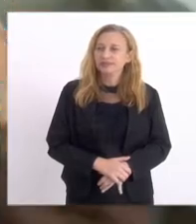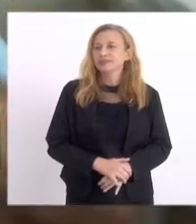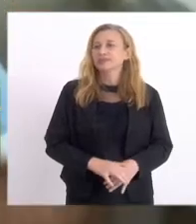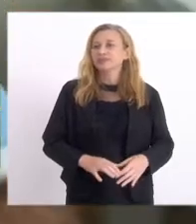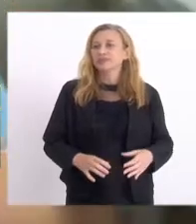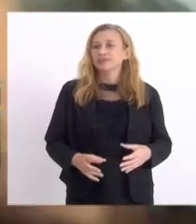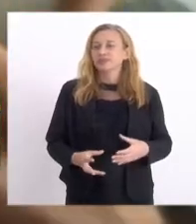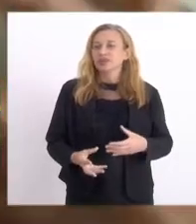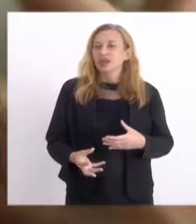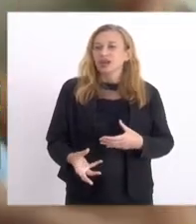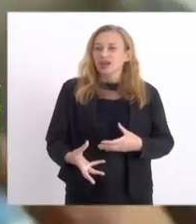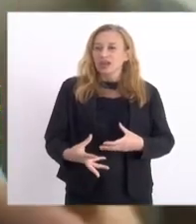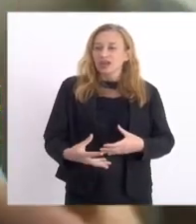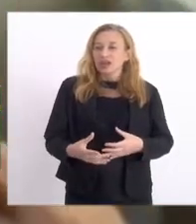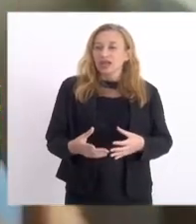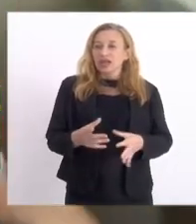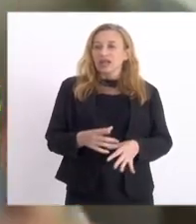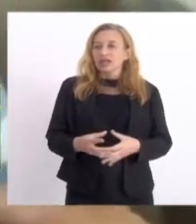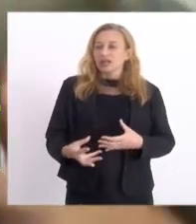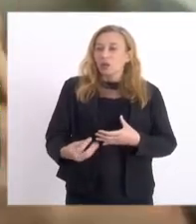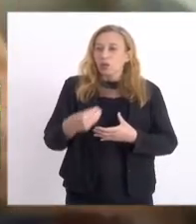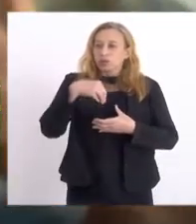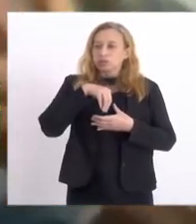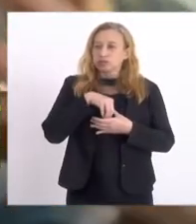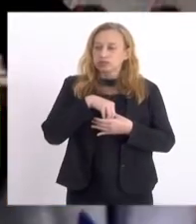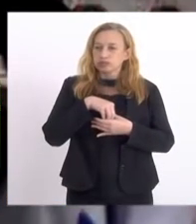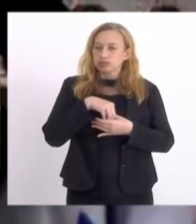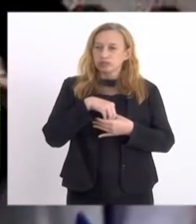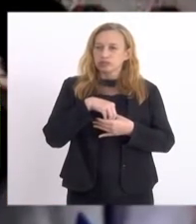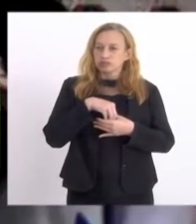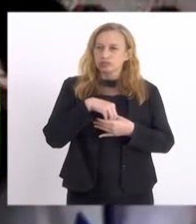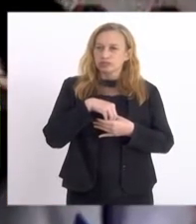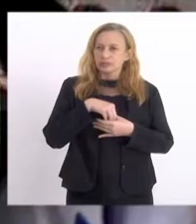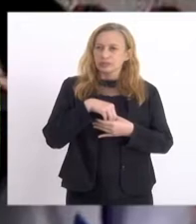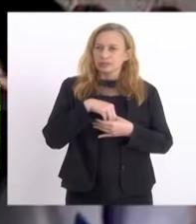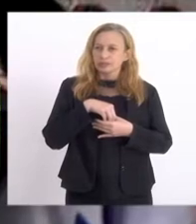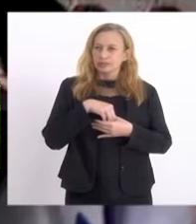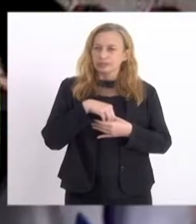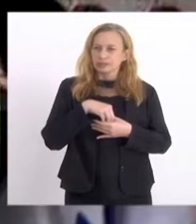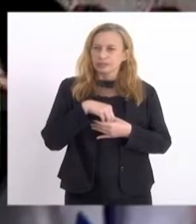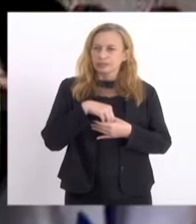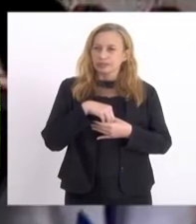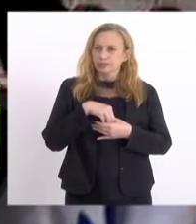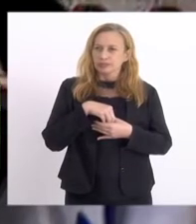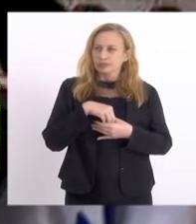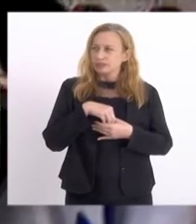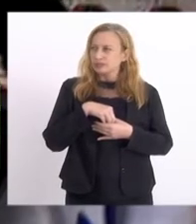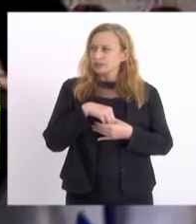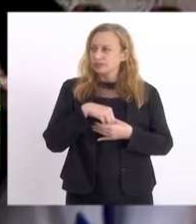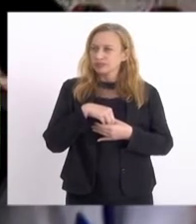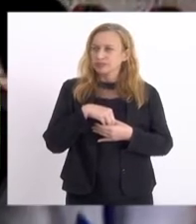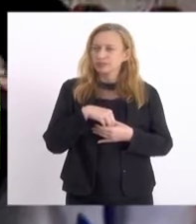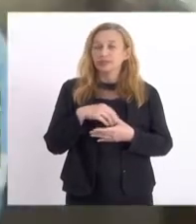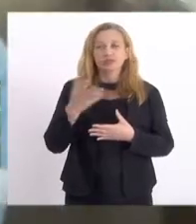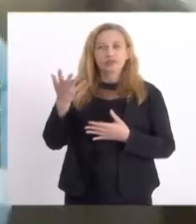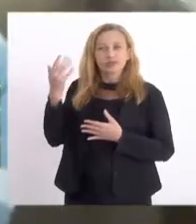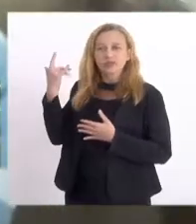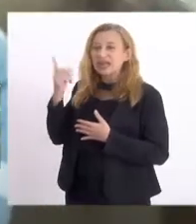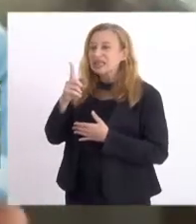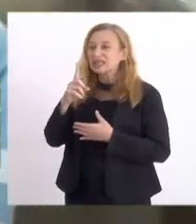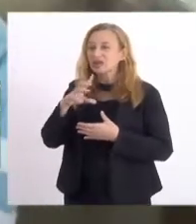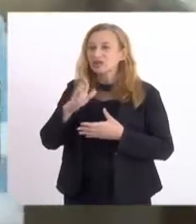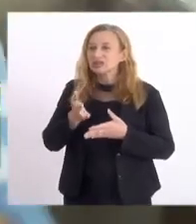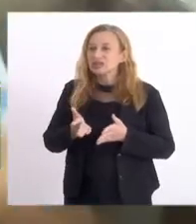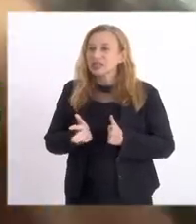num corpo físico, ele estava materializado. Exato. Pelos fluidos da época. Então, ele não